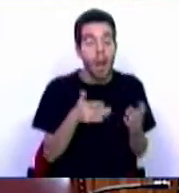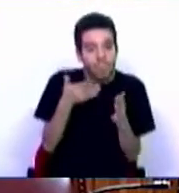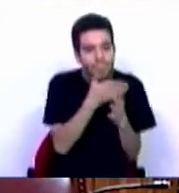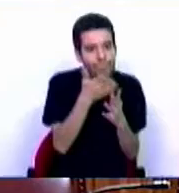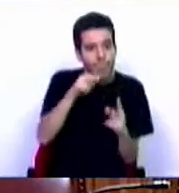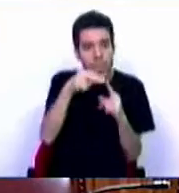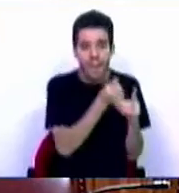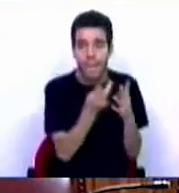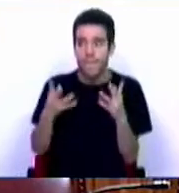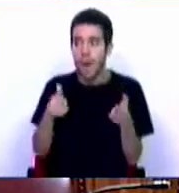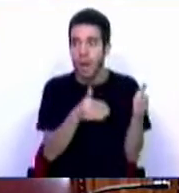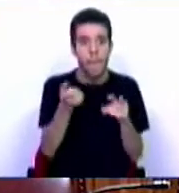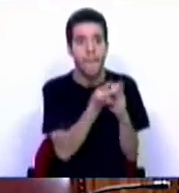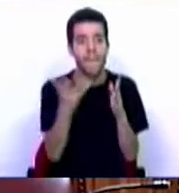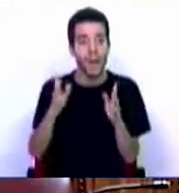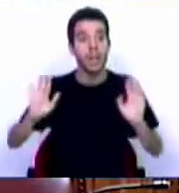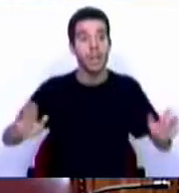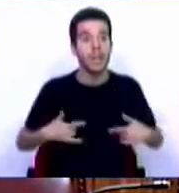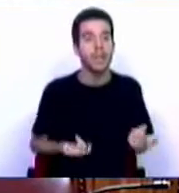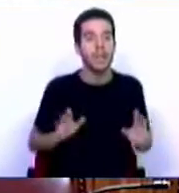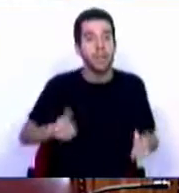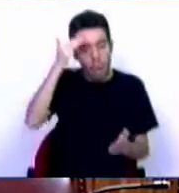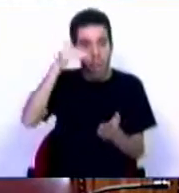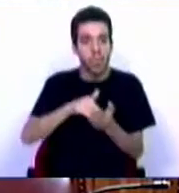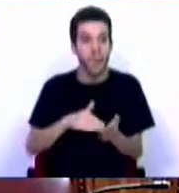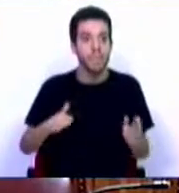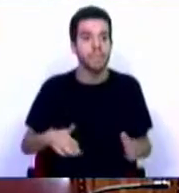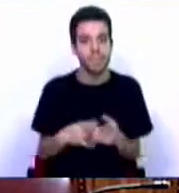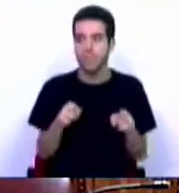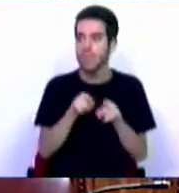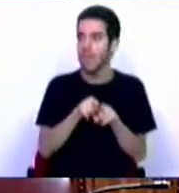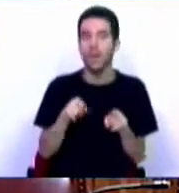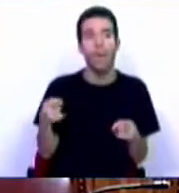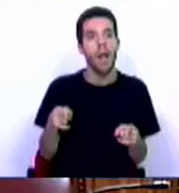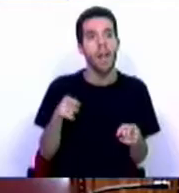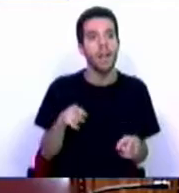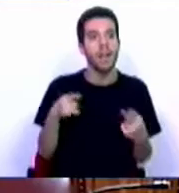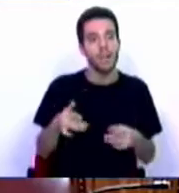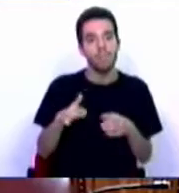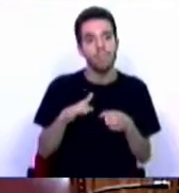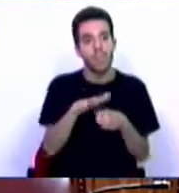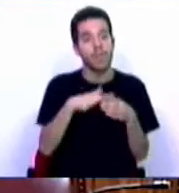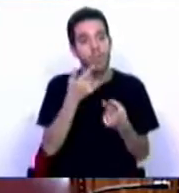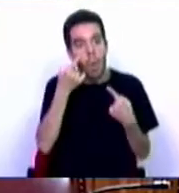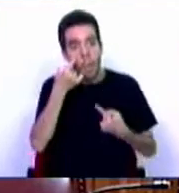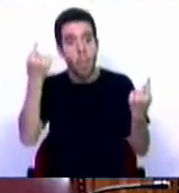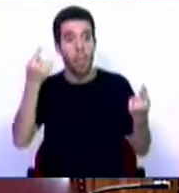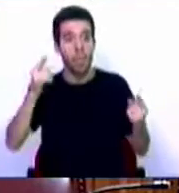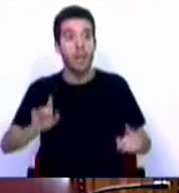caminhos e, efetivamente, não se deve confundir, e com isto terminava, não se deve confundir com uma outra dimensão, que é, de facto, na esfera pública, os casos em que se